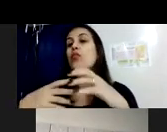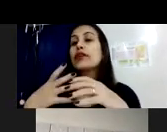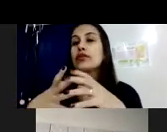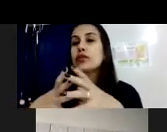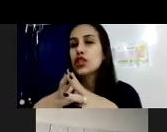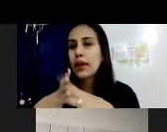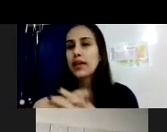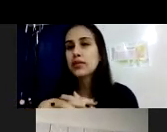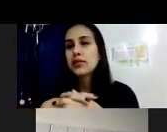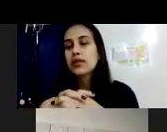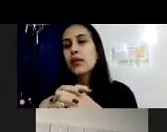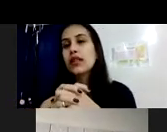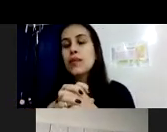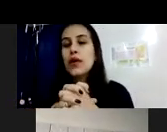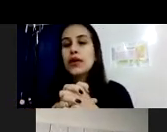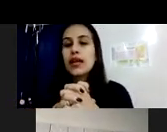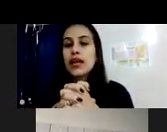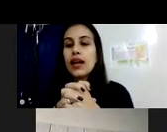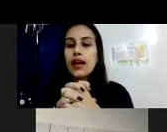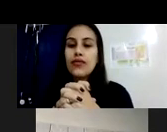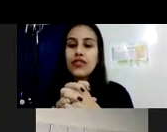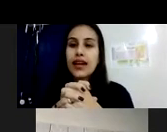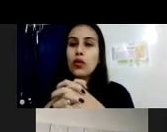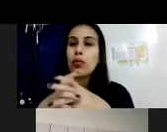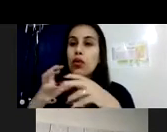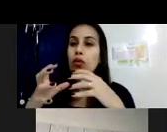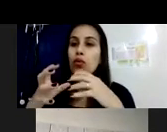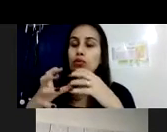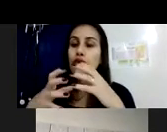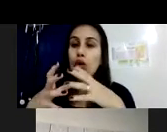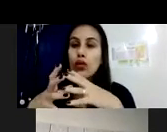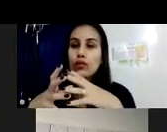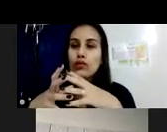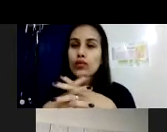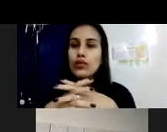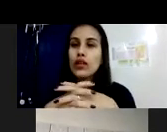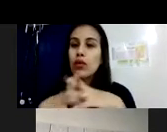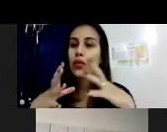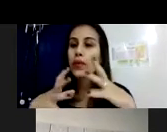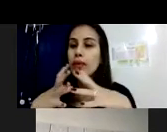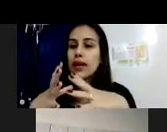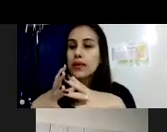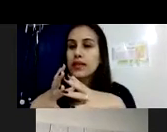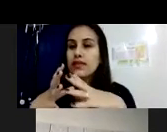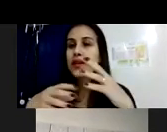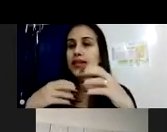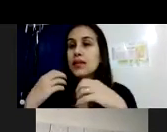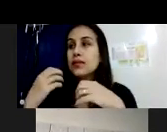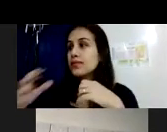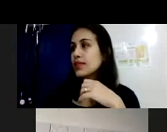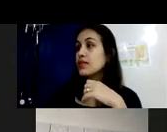de muitos medicamentos, então eles podem ficar um pouco tontos, ter algum problema